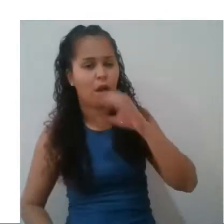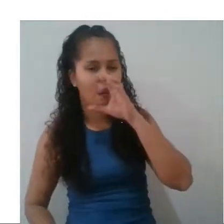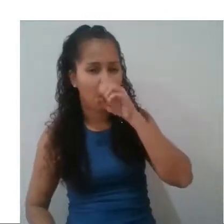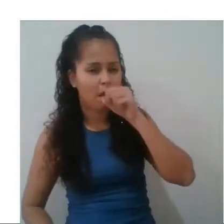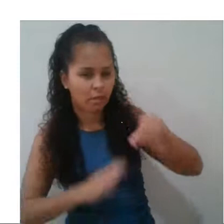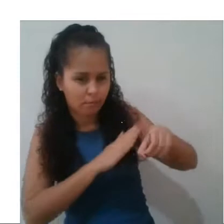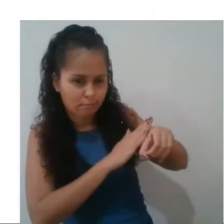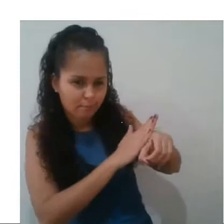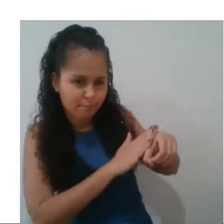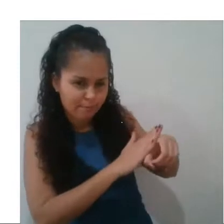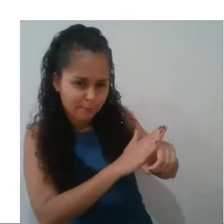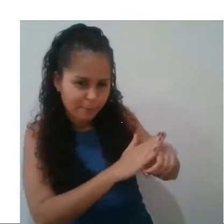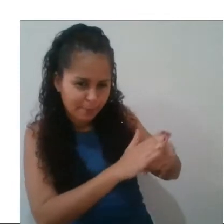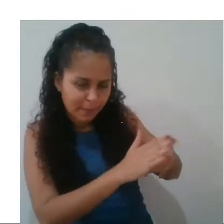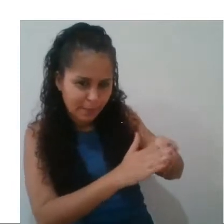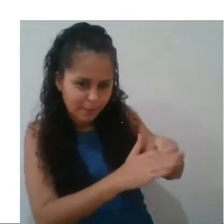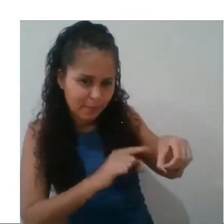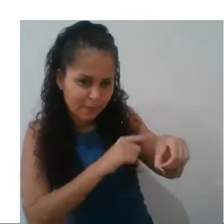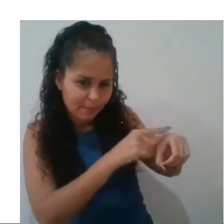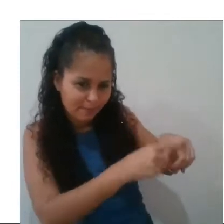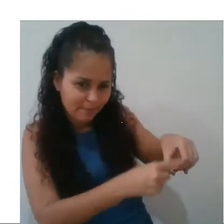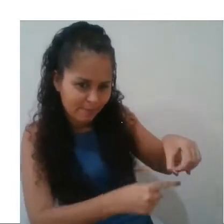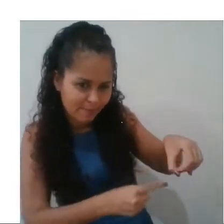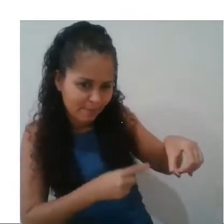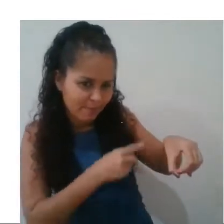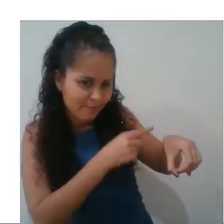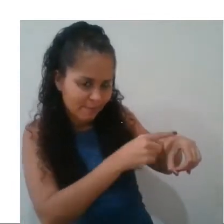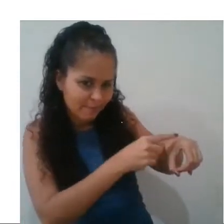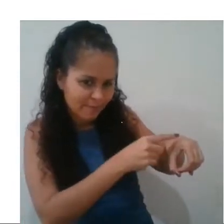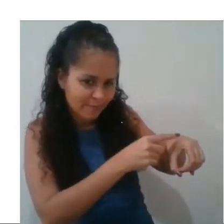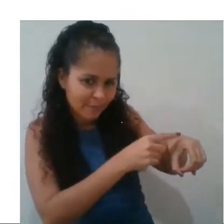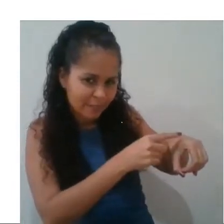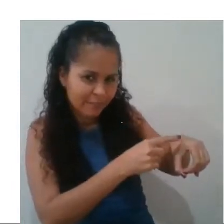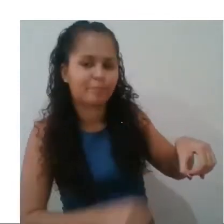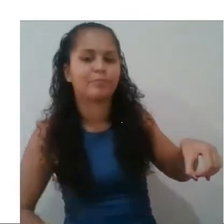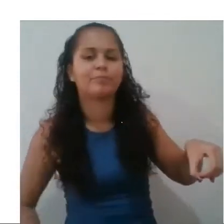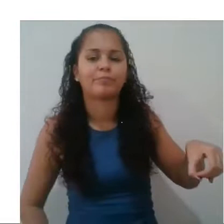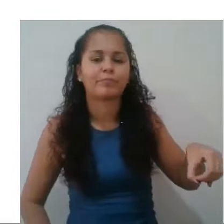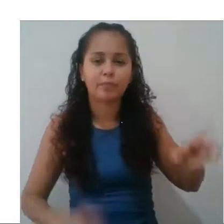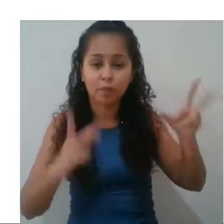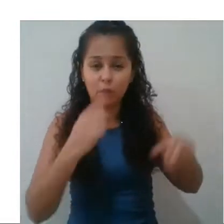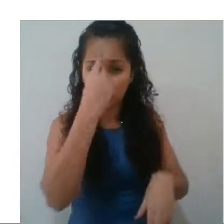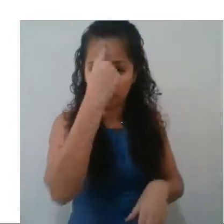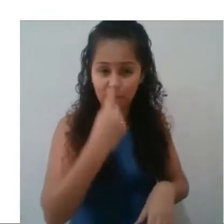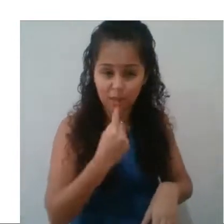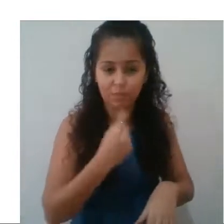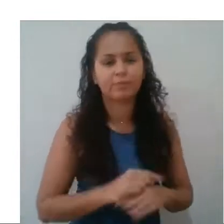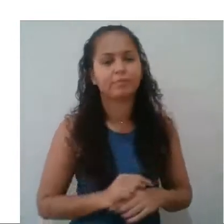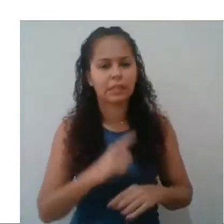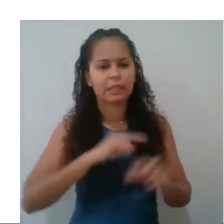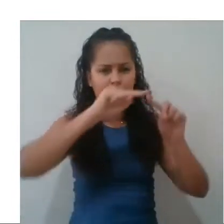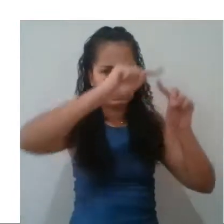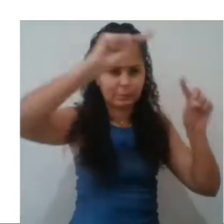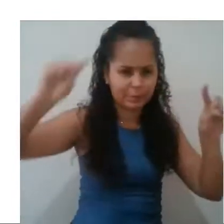cima dessa esfera, terei uma seção esférica logo nessa parte que foi cortada, ou um círculo.